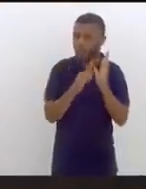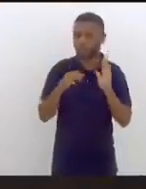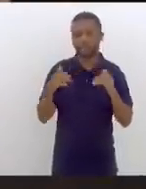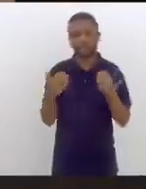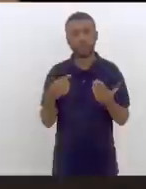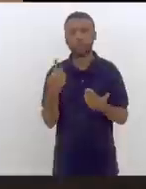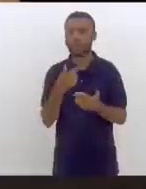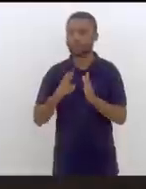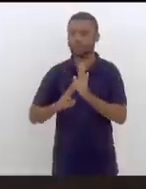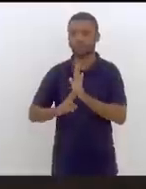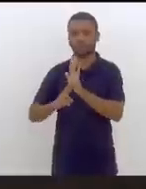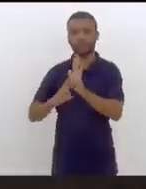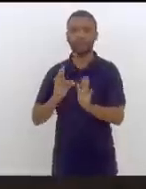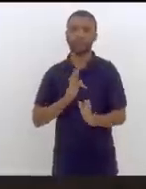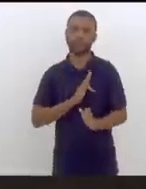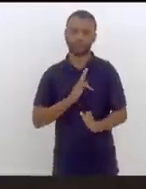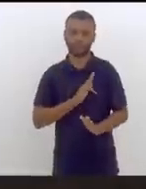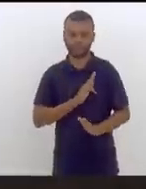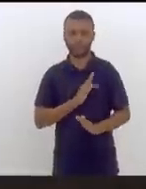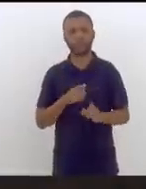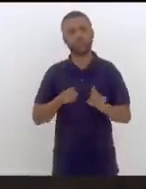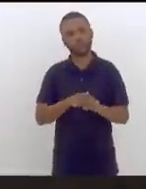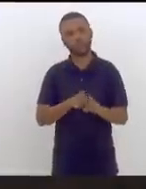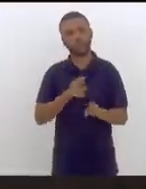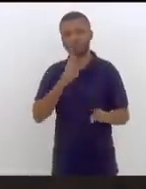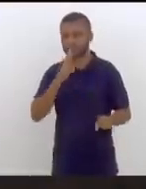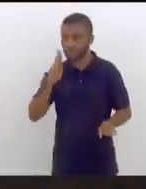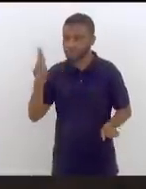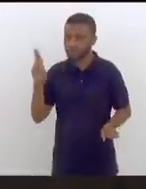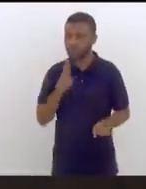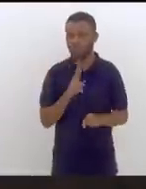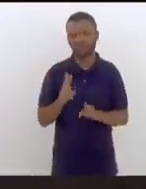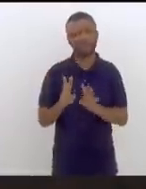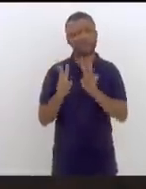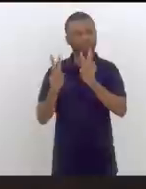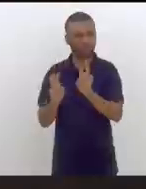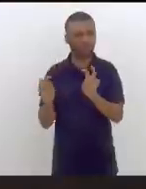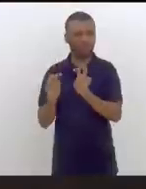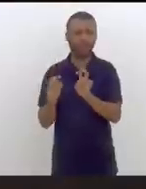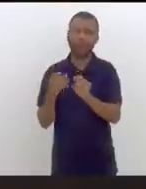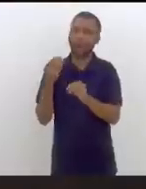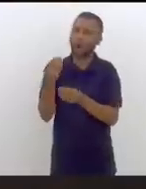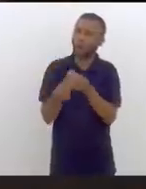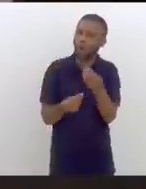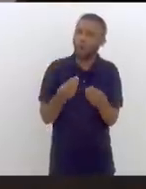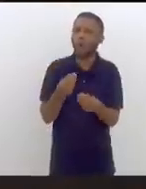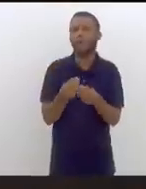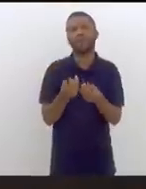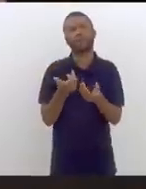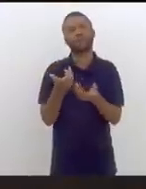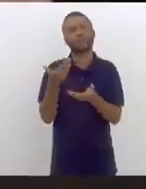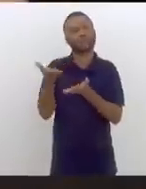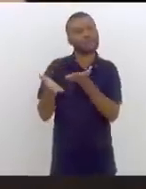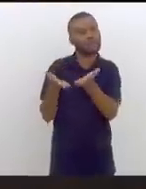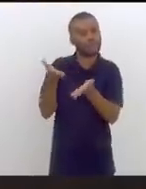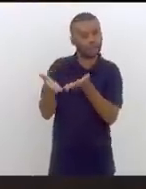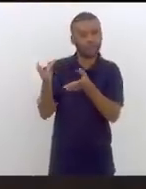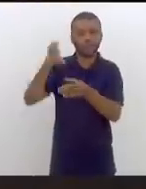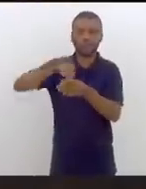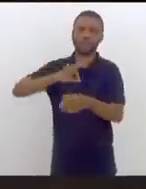nosso representante da pmd puder também dá uma resposta em relação de que forma isso está sendo tratado seria